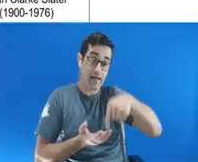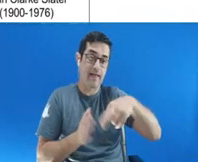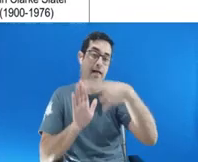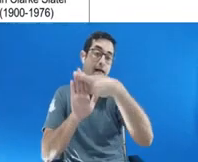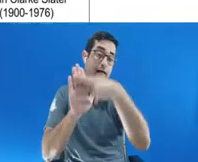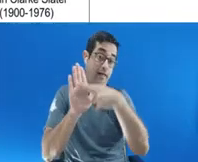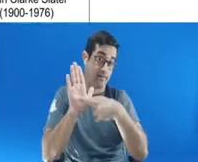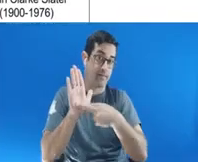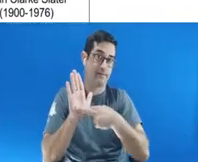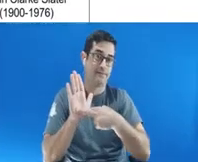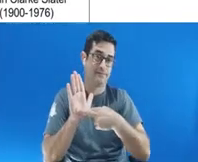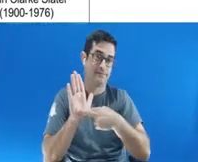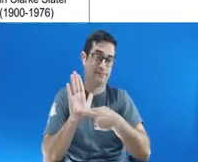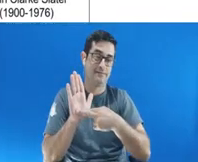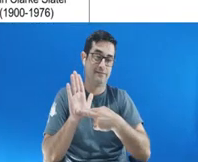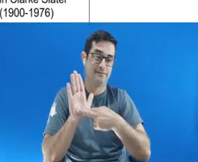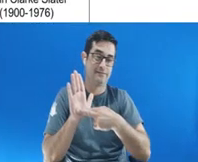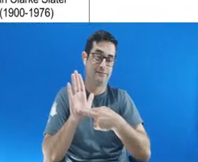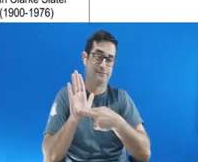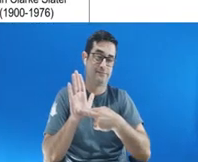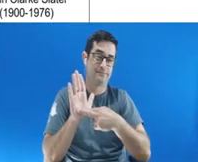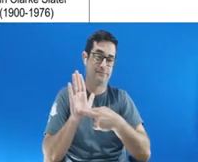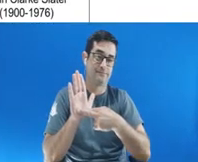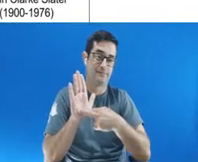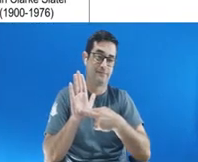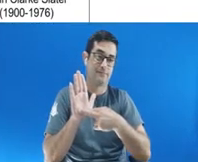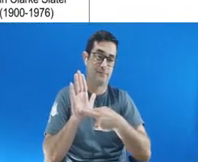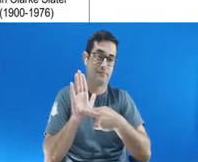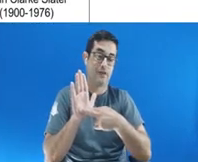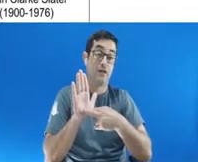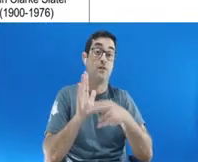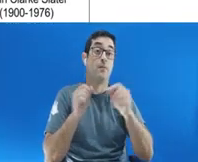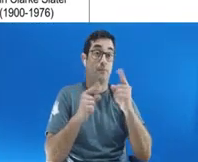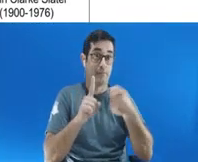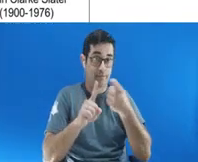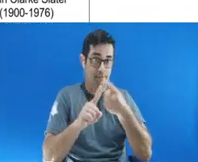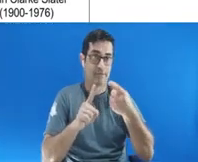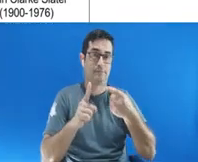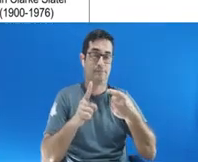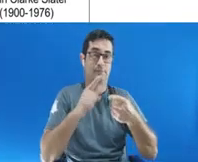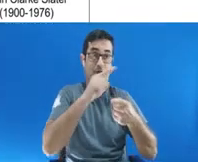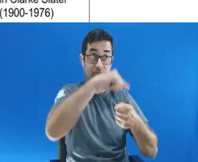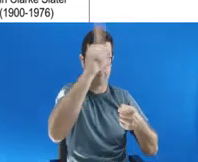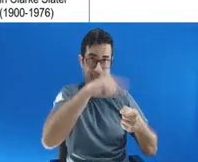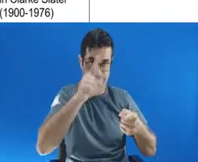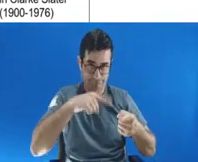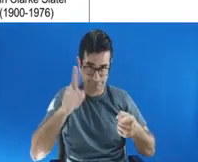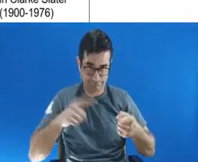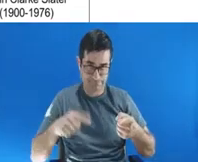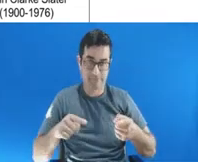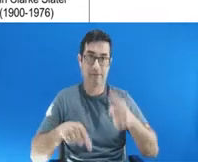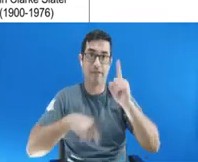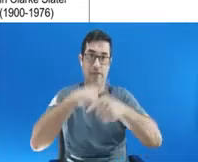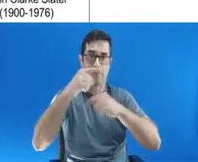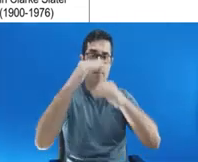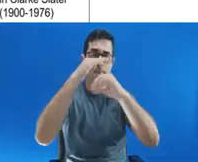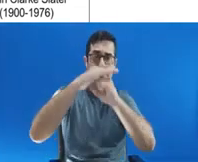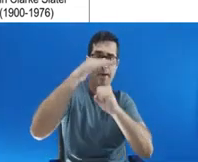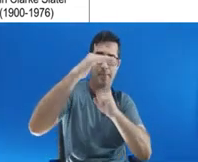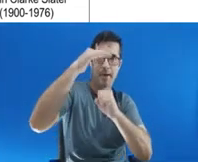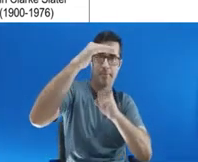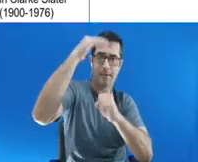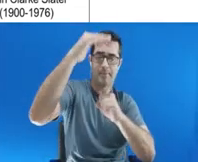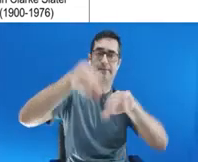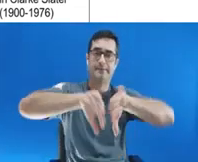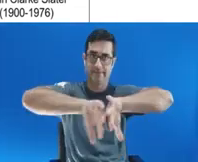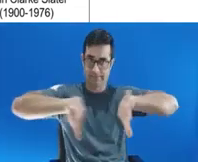Então, faço a distribuição eletrônica, separo em níveis. Depois de eu separar em níveis, eu vou